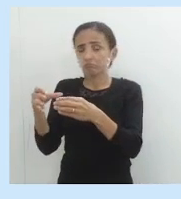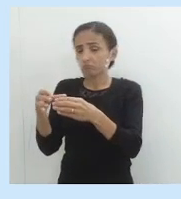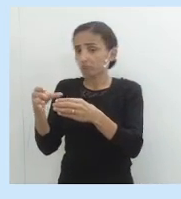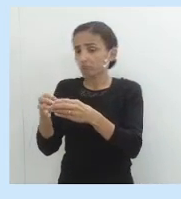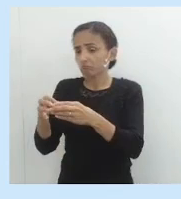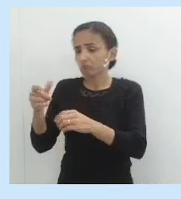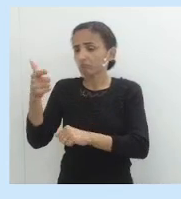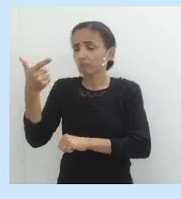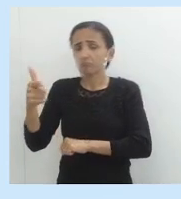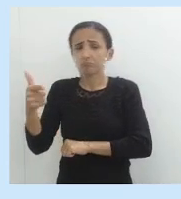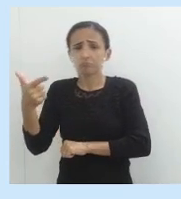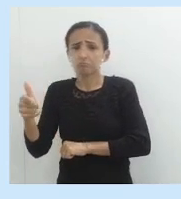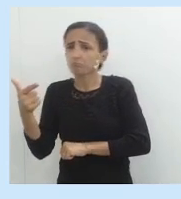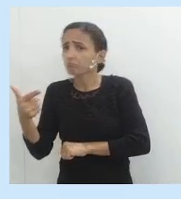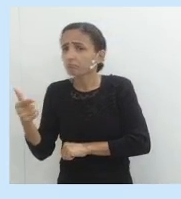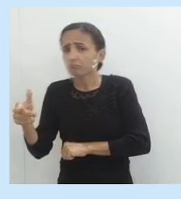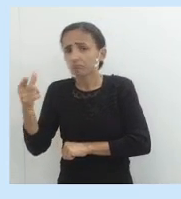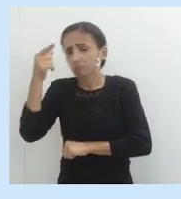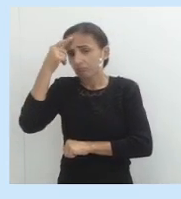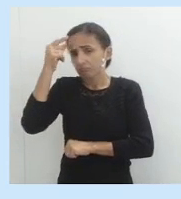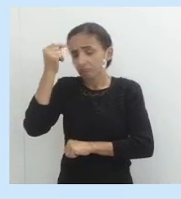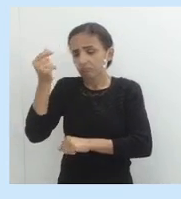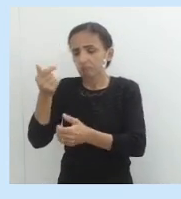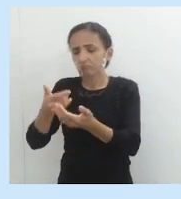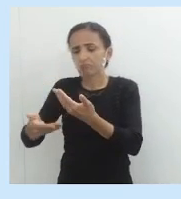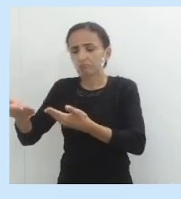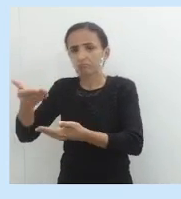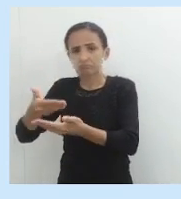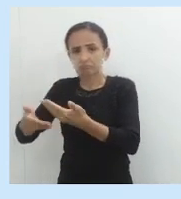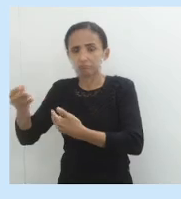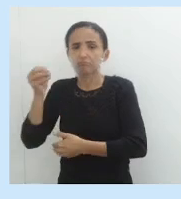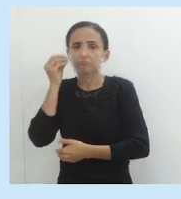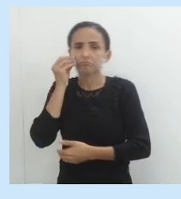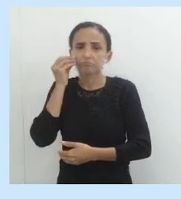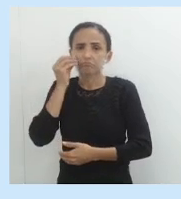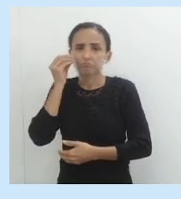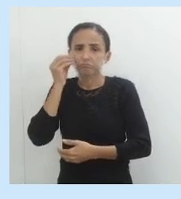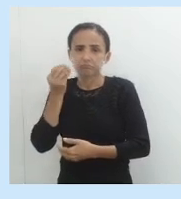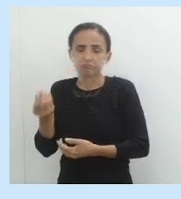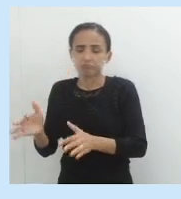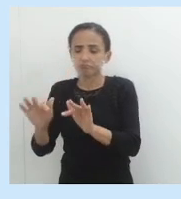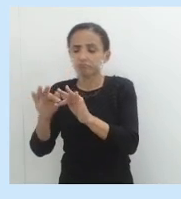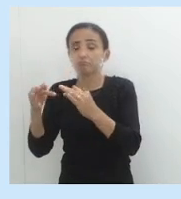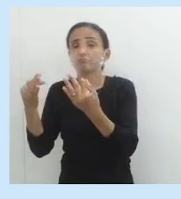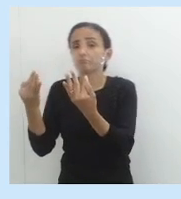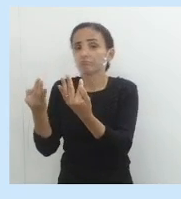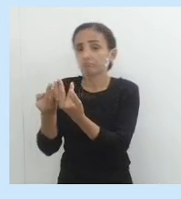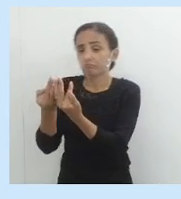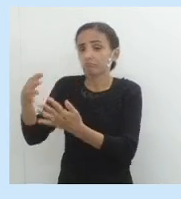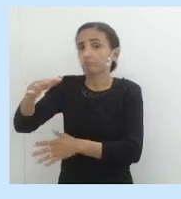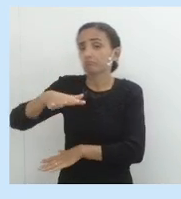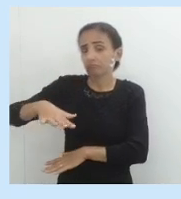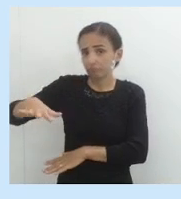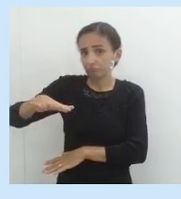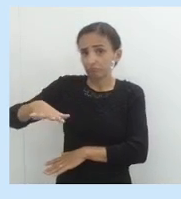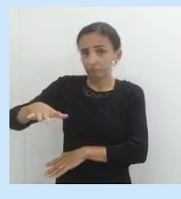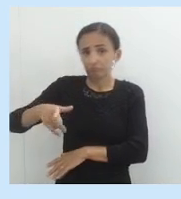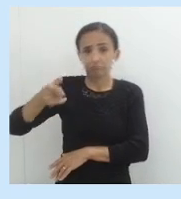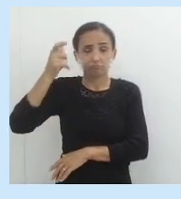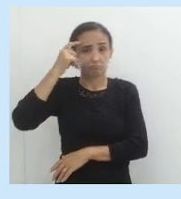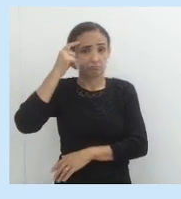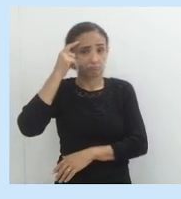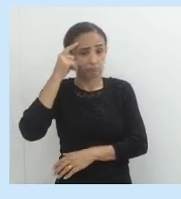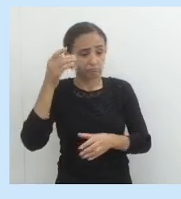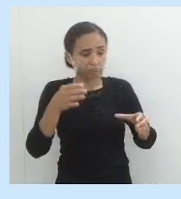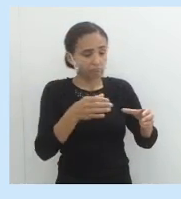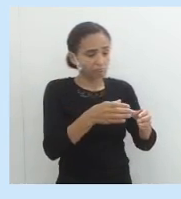né, no dia a dia, né, ou com o pai que ia passando a sua arte para seu filho, né, então teve um momento que teve essa separação,